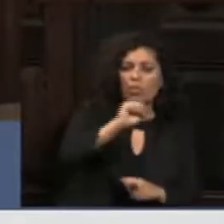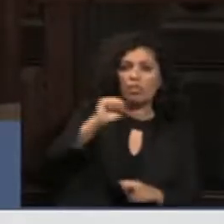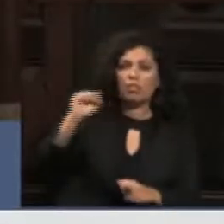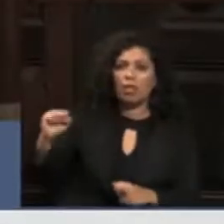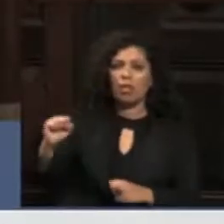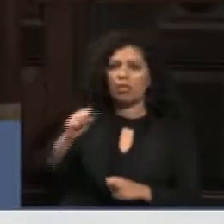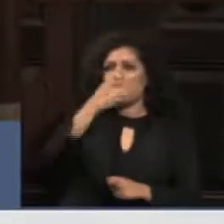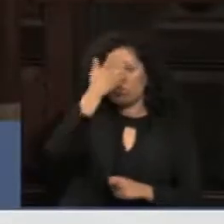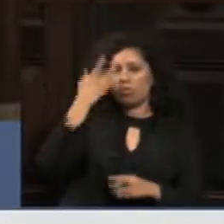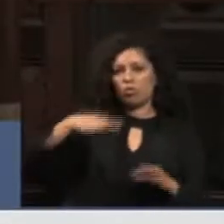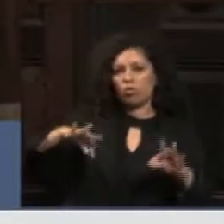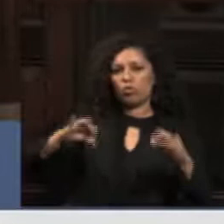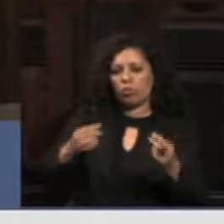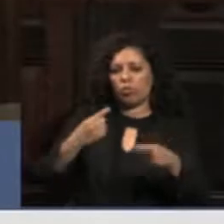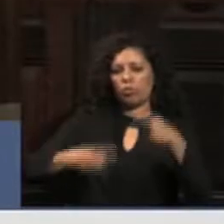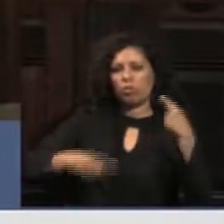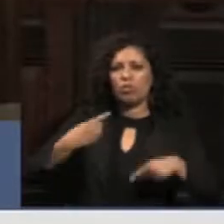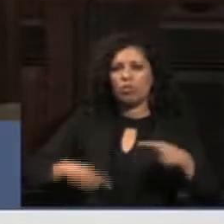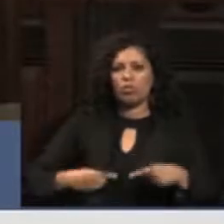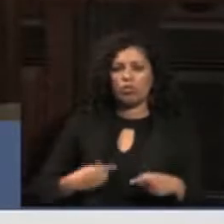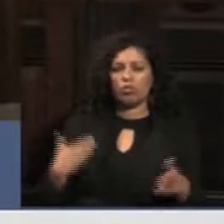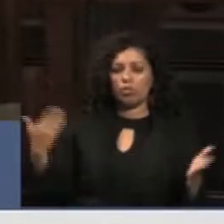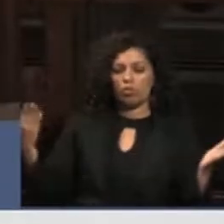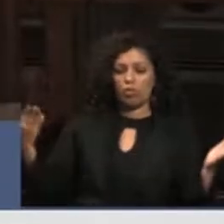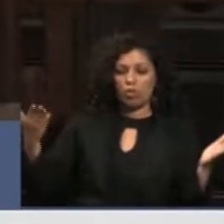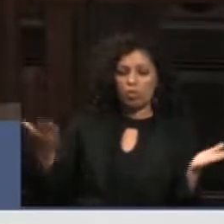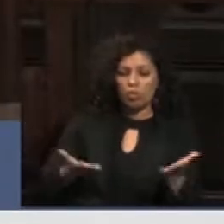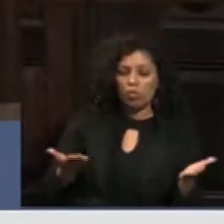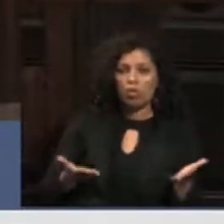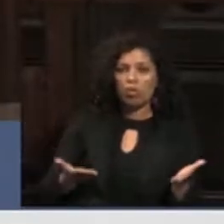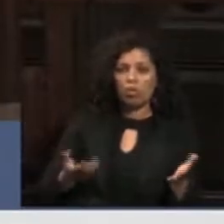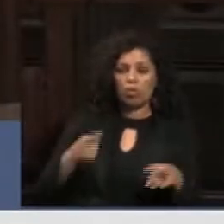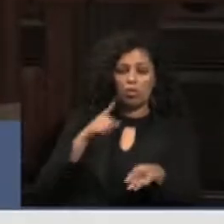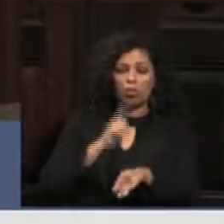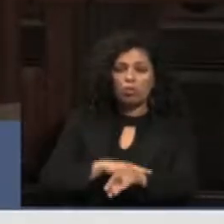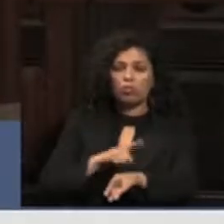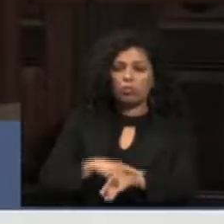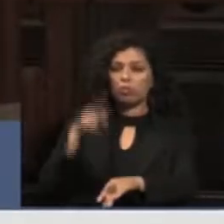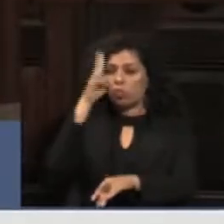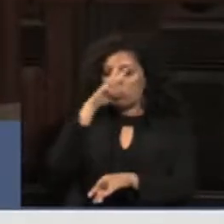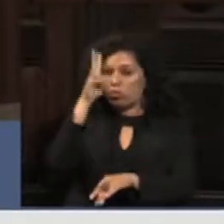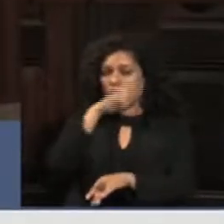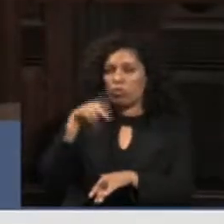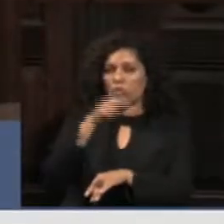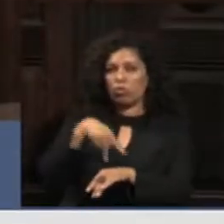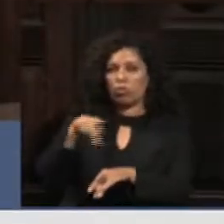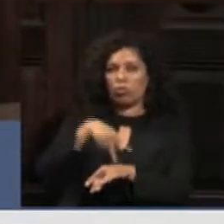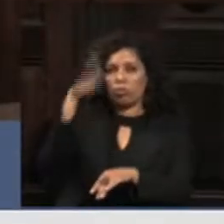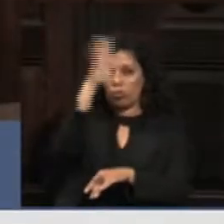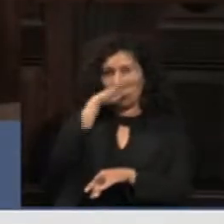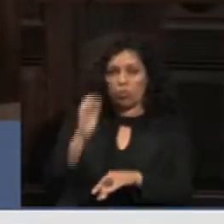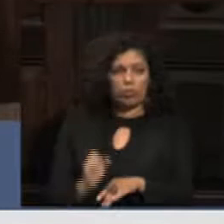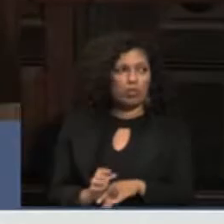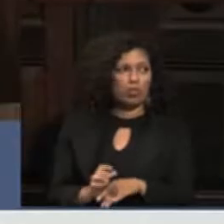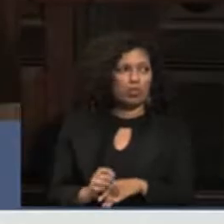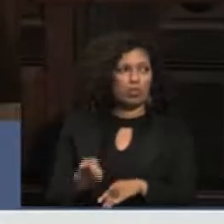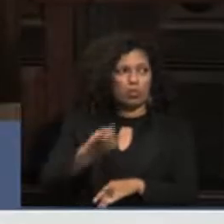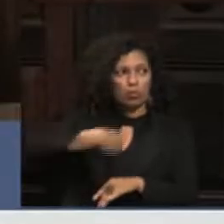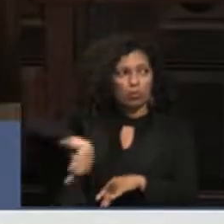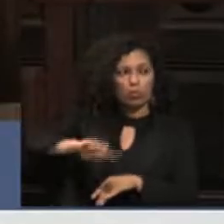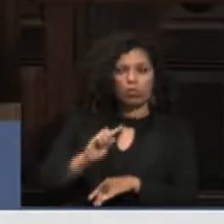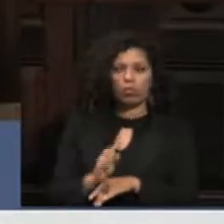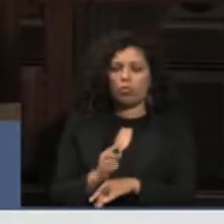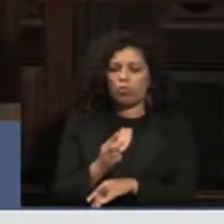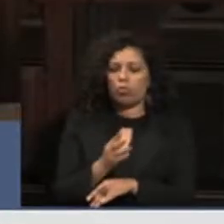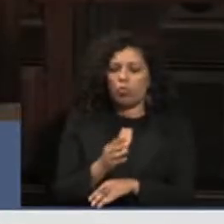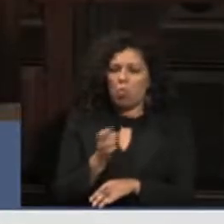seus adversários políticos. Chegou um momento na história do Brasil em que não dá mais para se ter